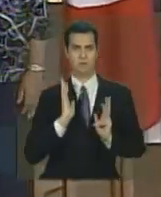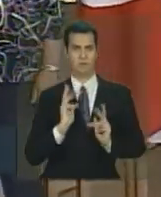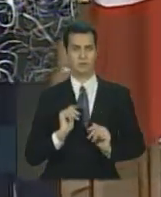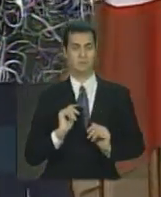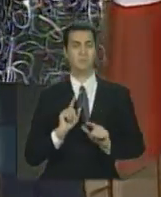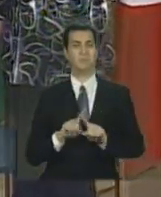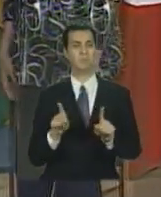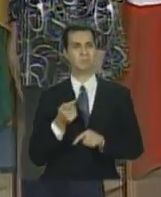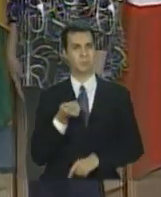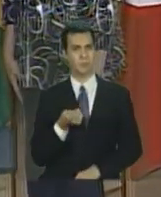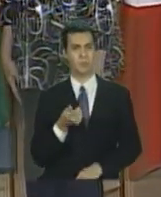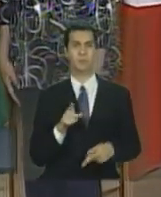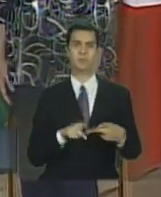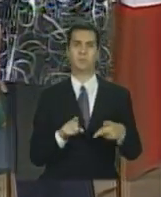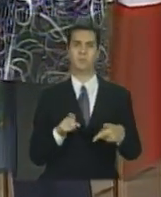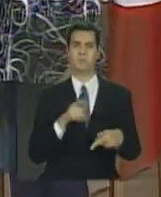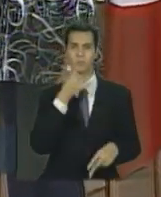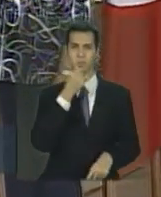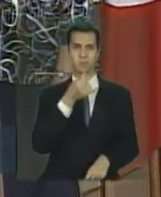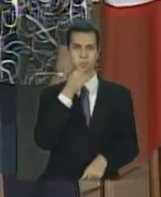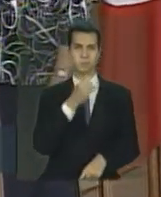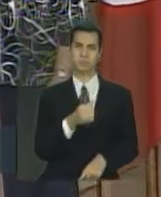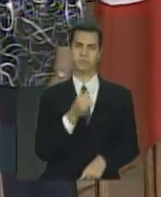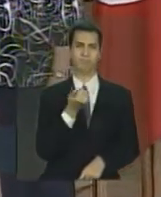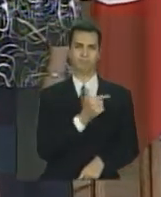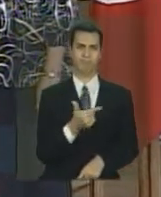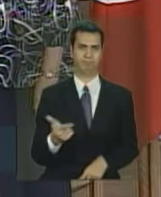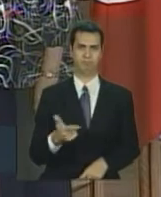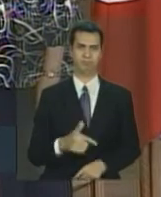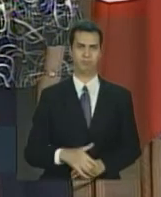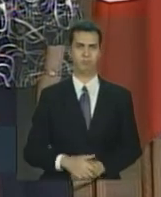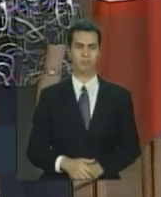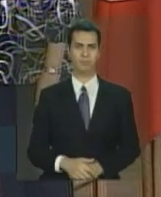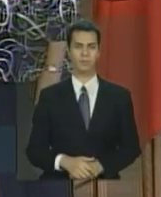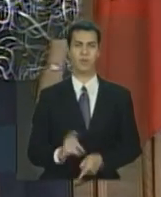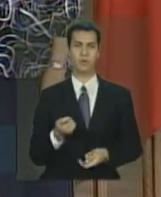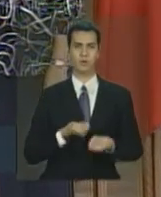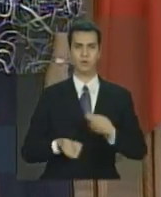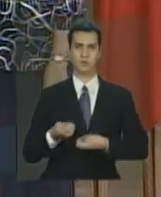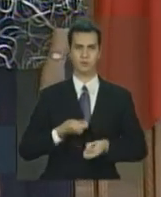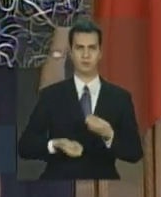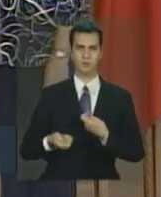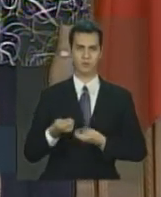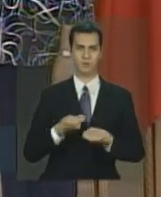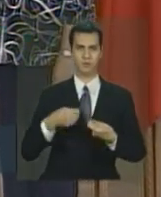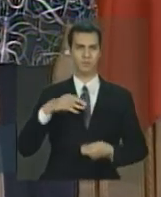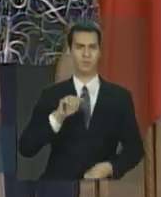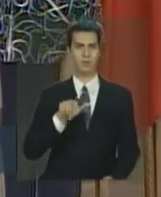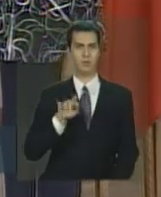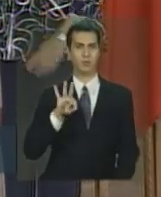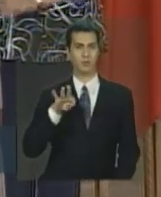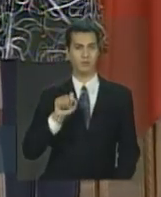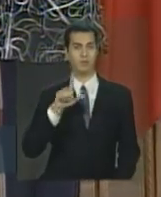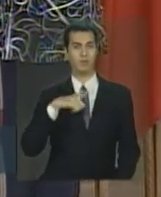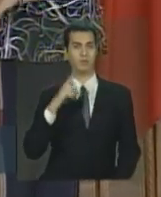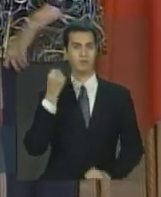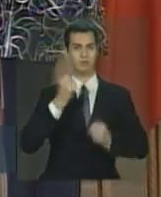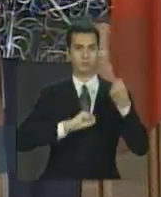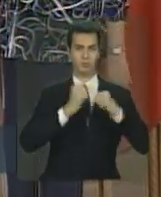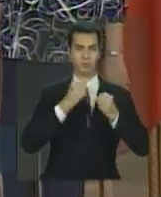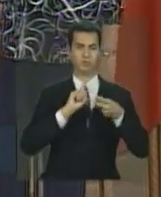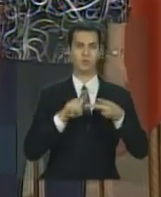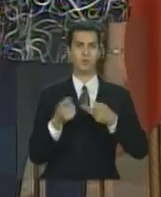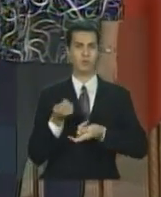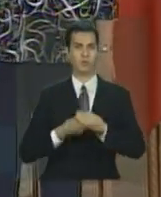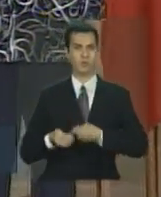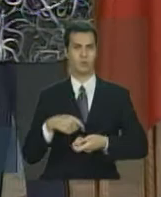limitado e nenhuma fonte de energia doméstica. A economia maltesa é baseada na indústria, no